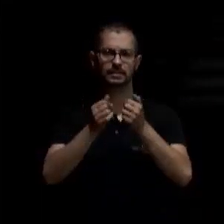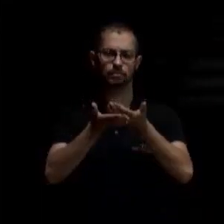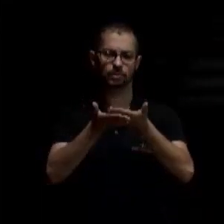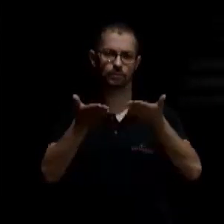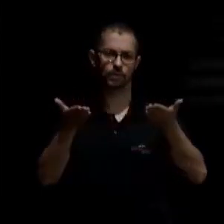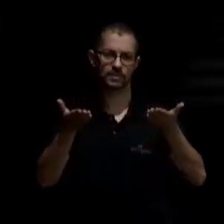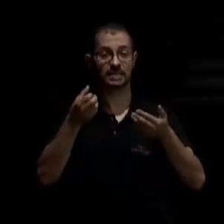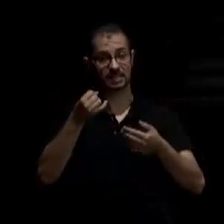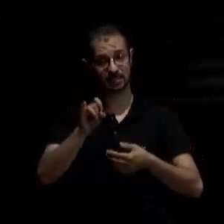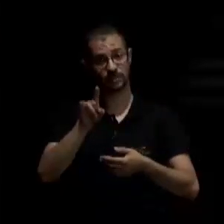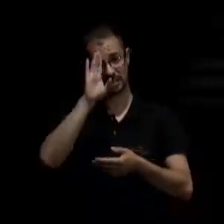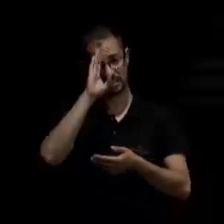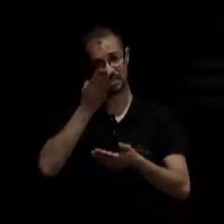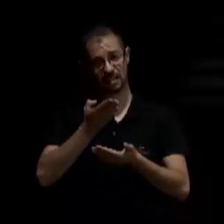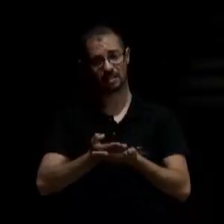os que credes.